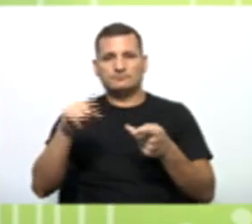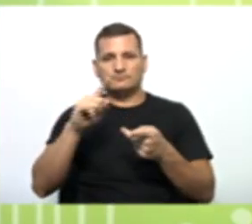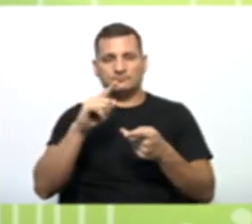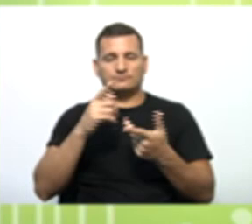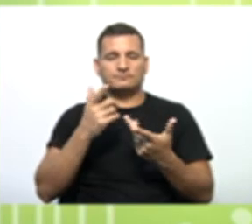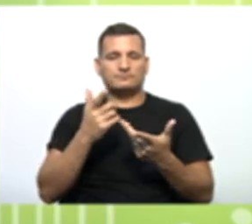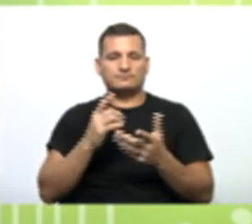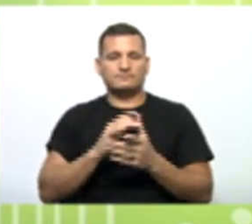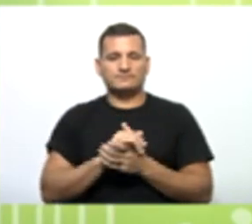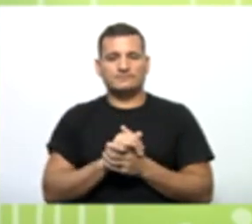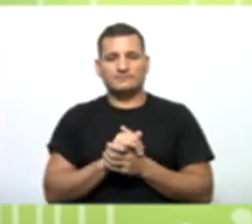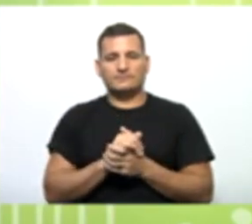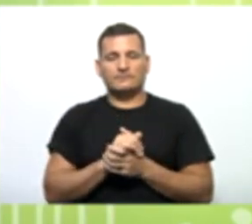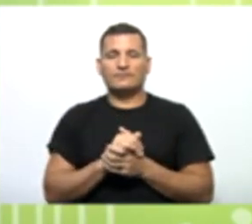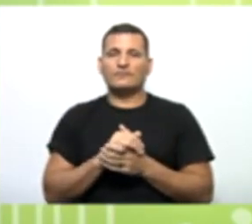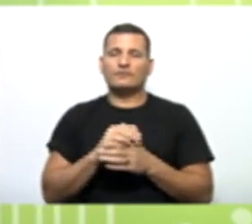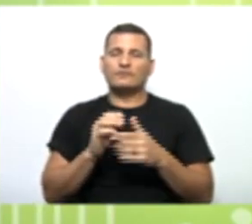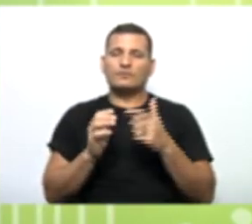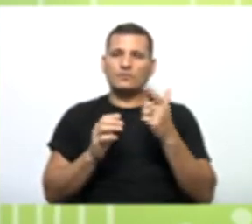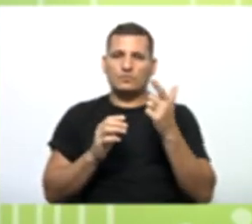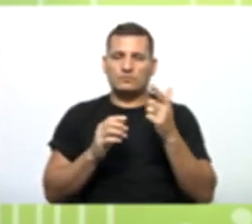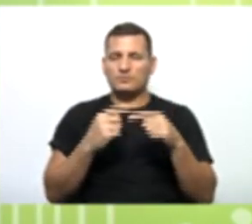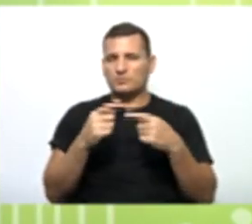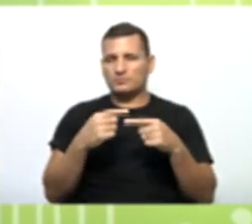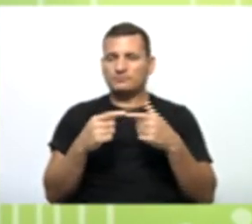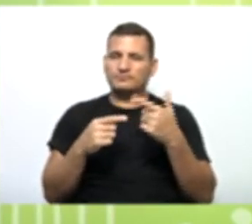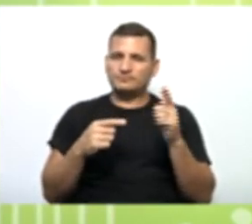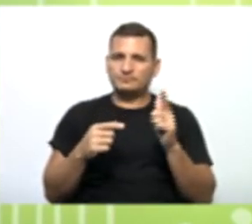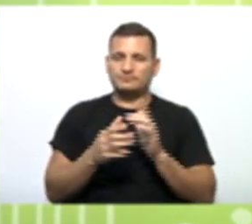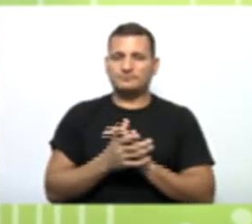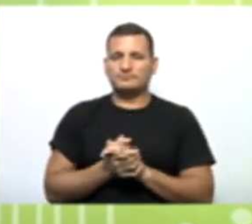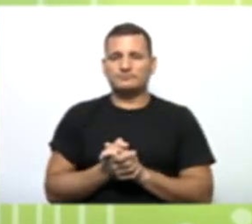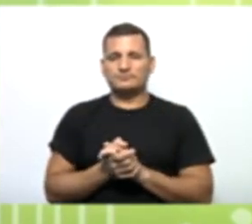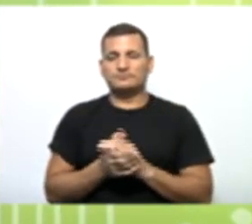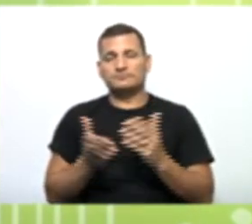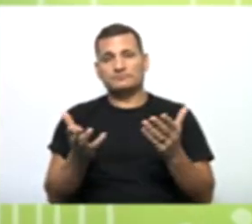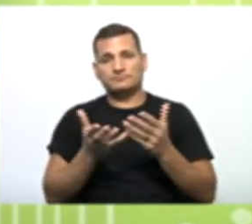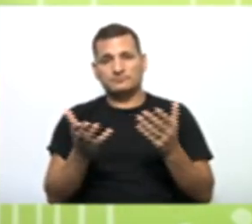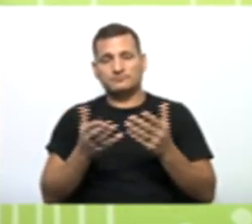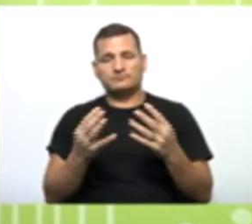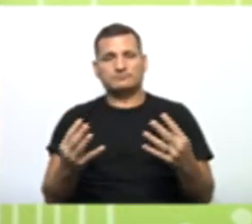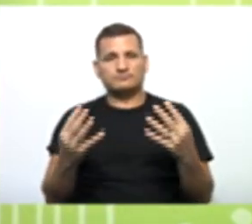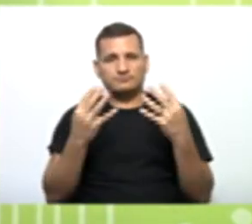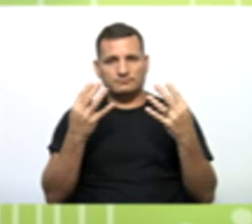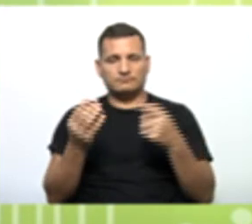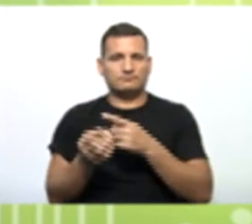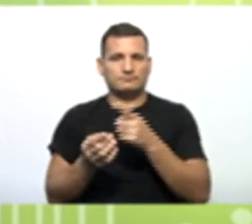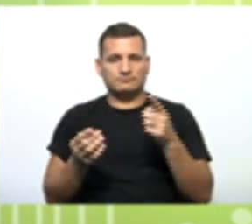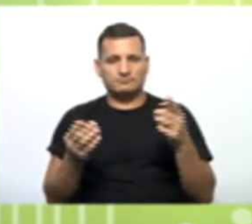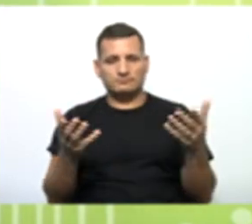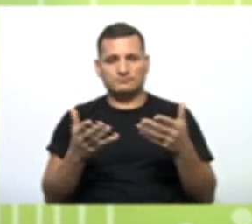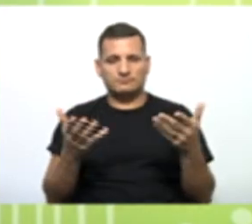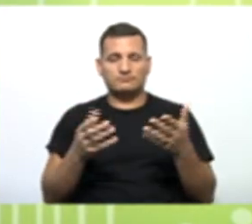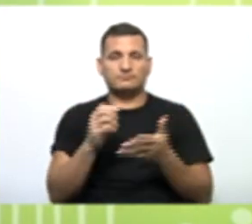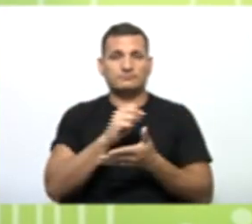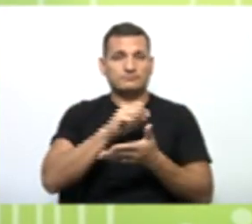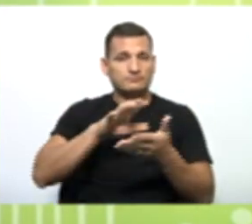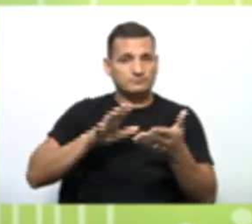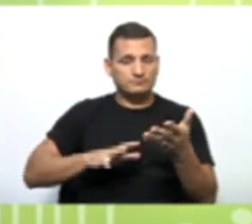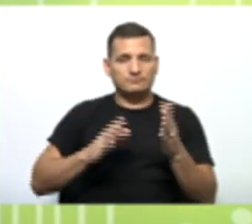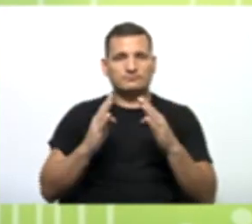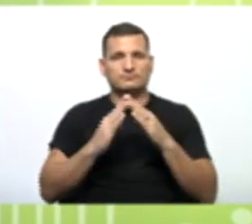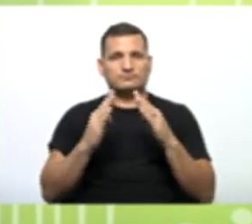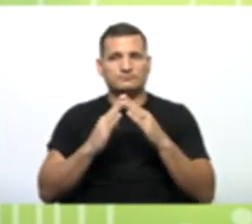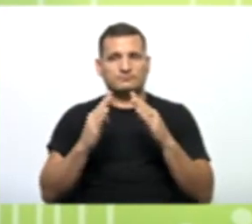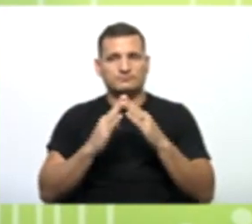esse projeto, em outros momentos, certo? Agora, eu chamo a atenção do quê? As atividades de